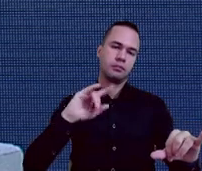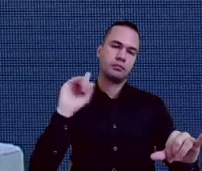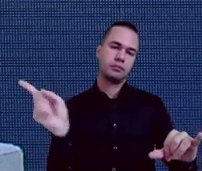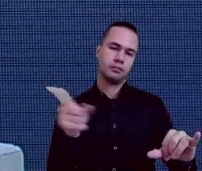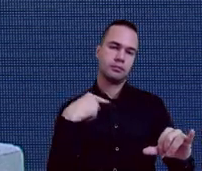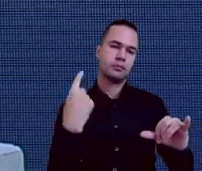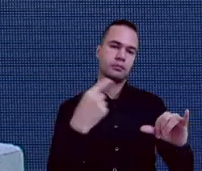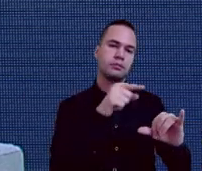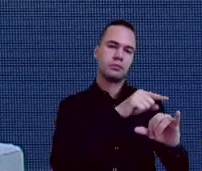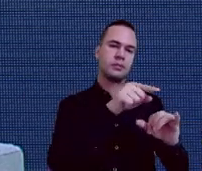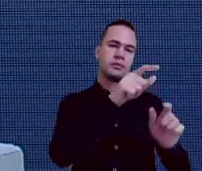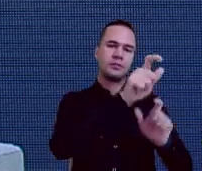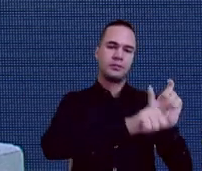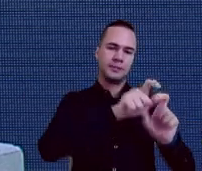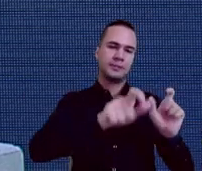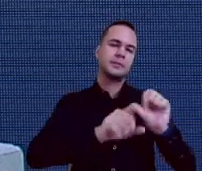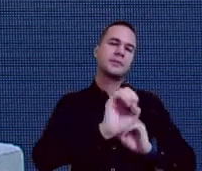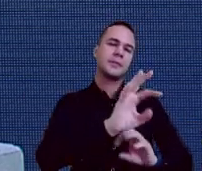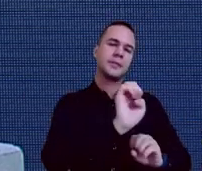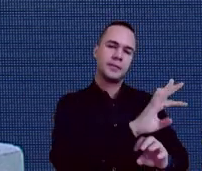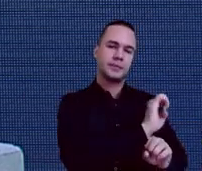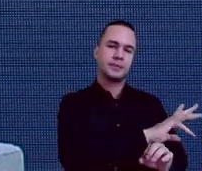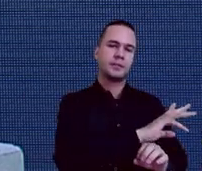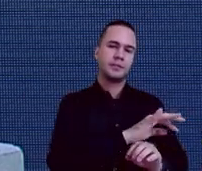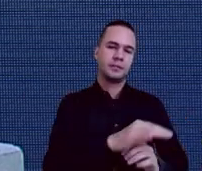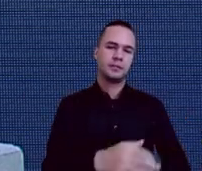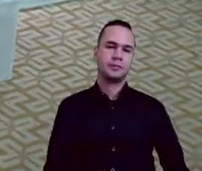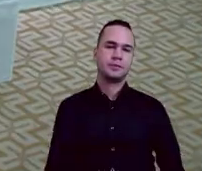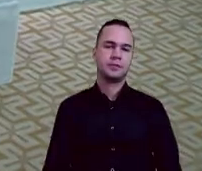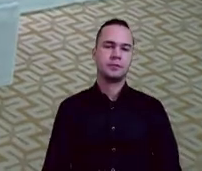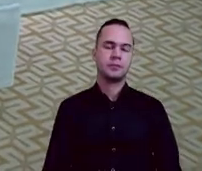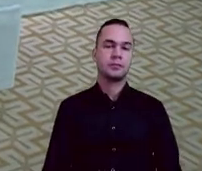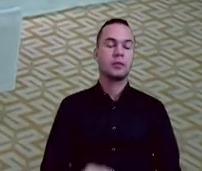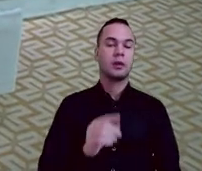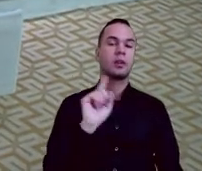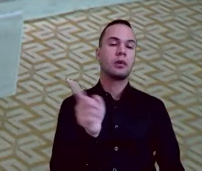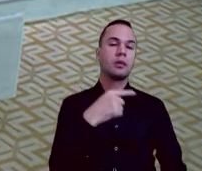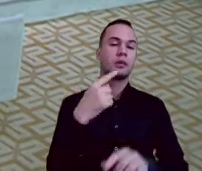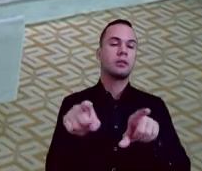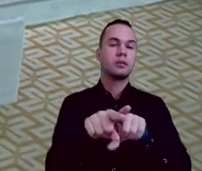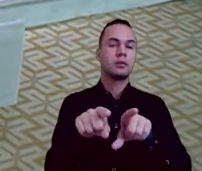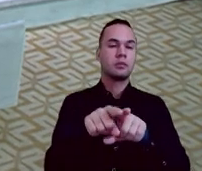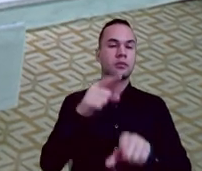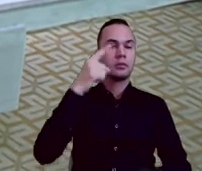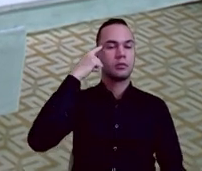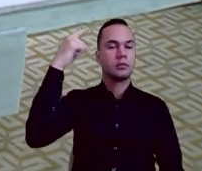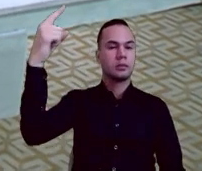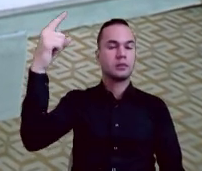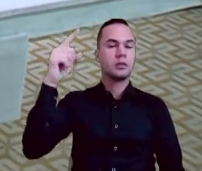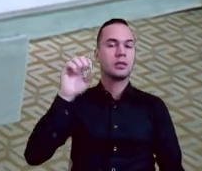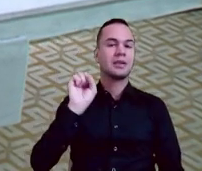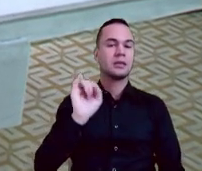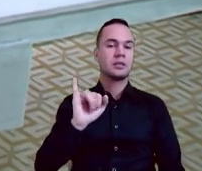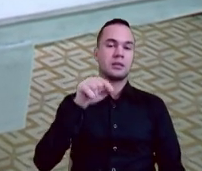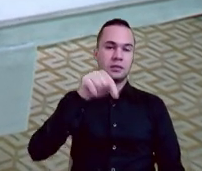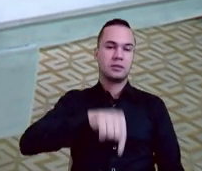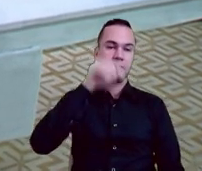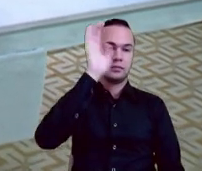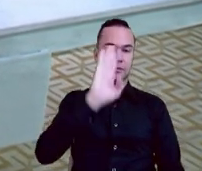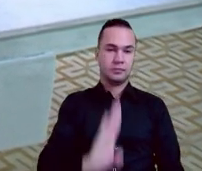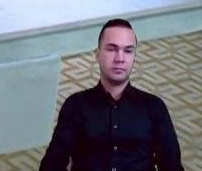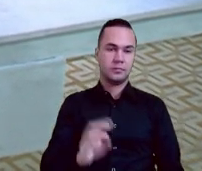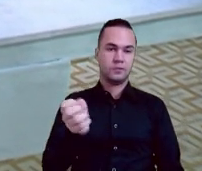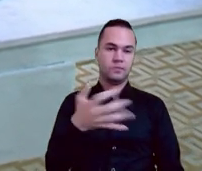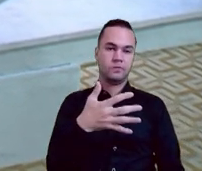é o piso educa eles em relação a isso e a gente tem que lembrar também que visse ainda é novo no Brasil Então a gente